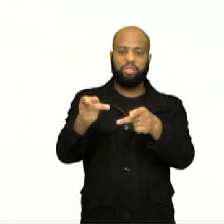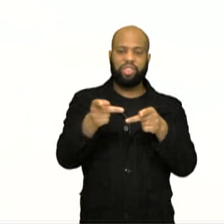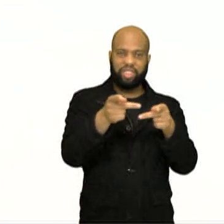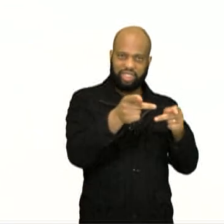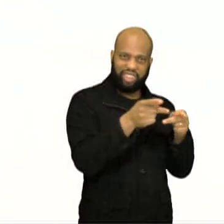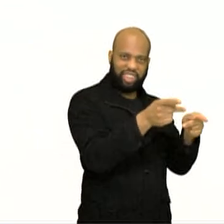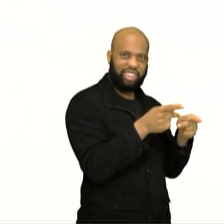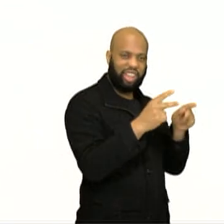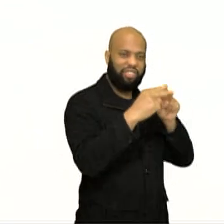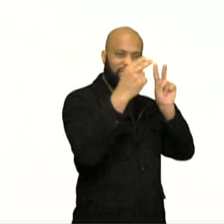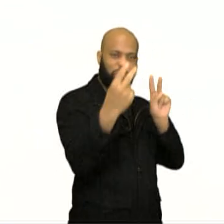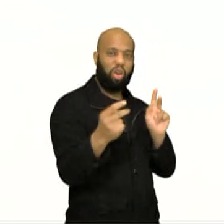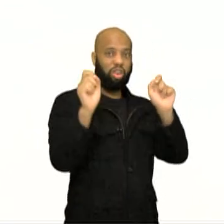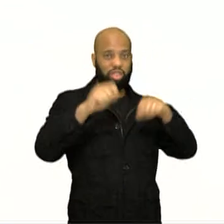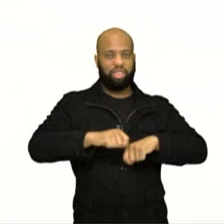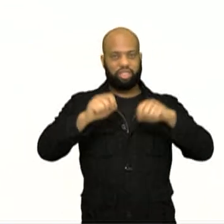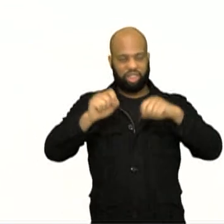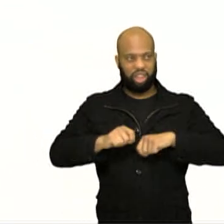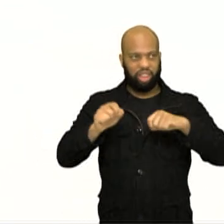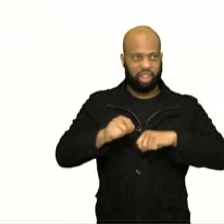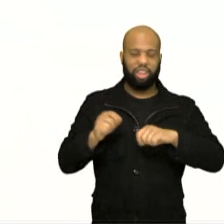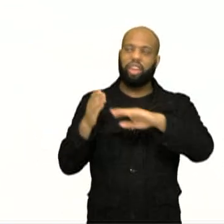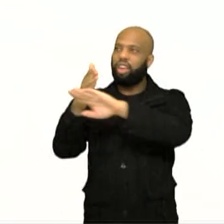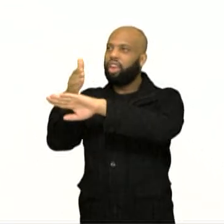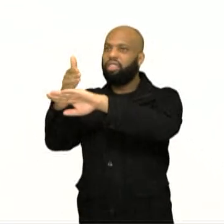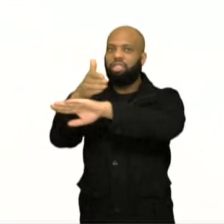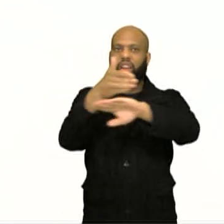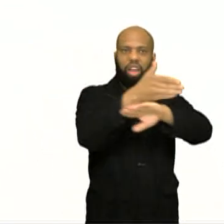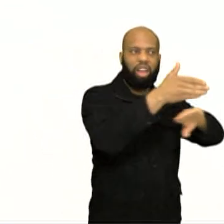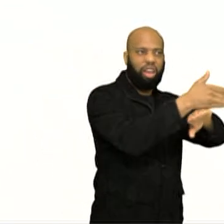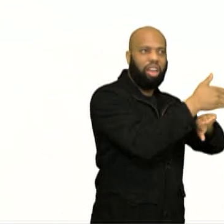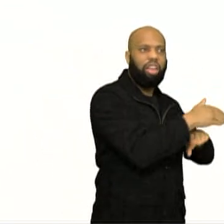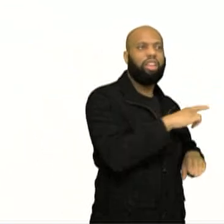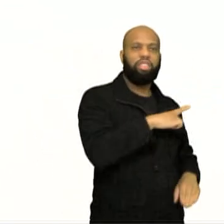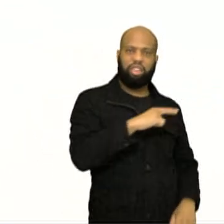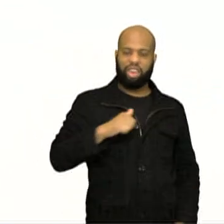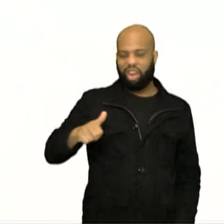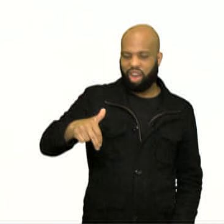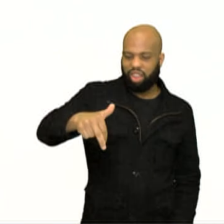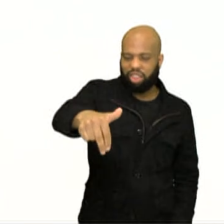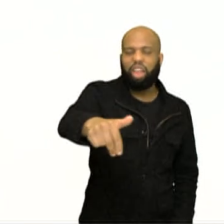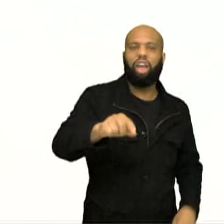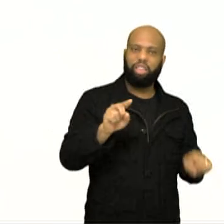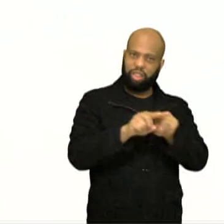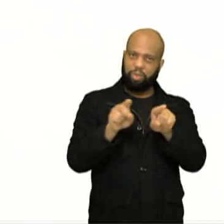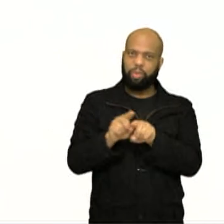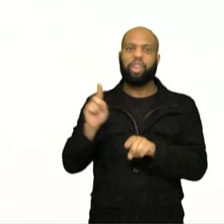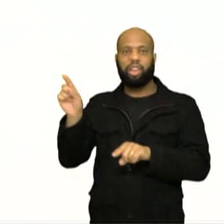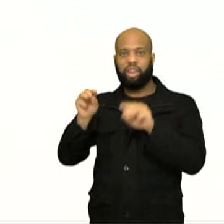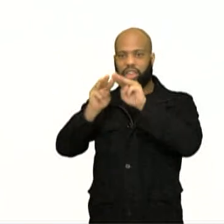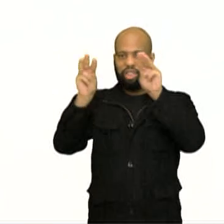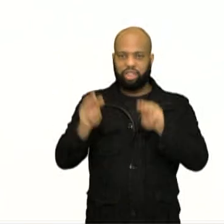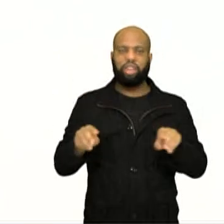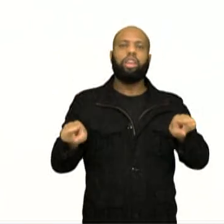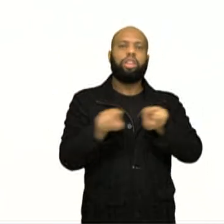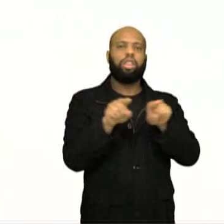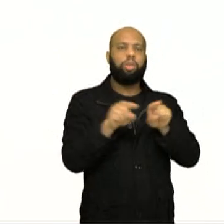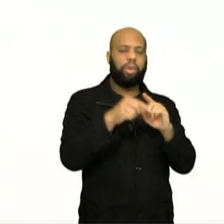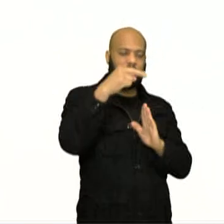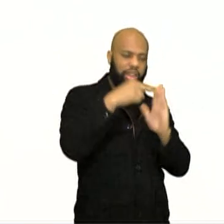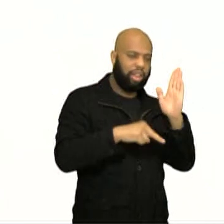algumas visitas virtuais, visitar as exposições, andar pelas exposições, ler,